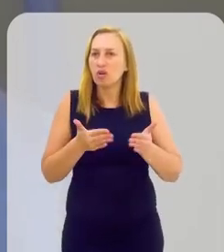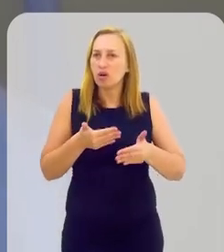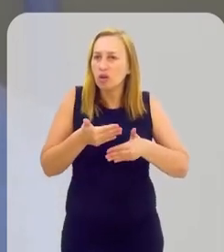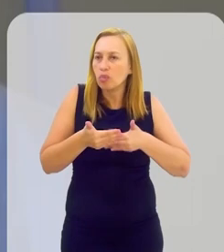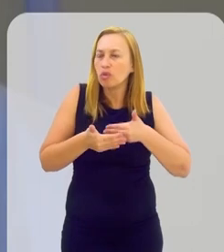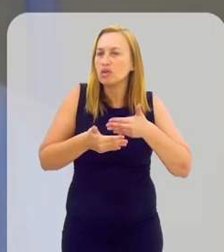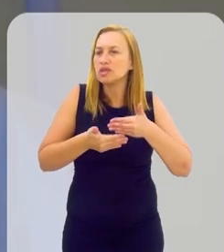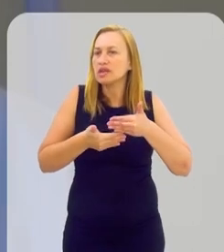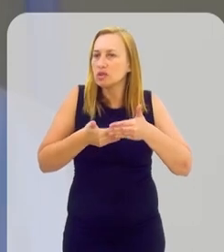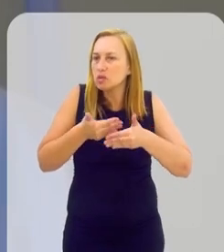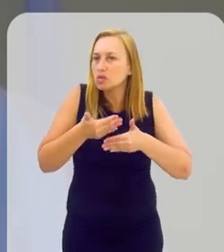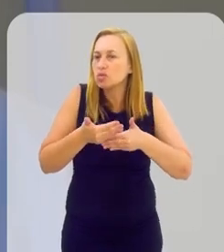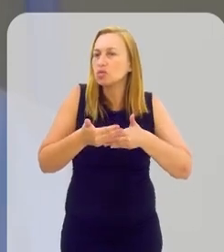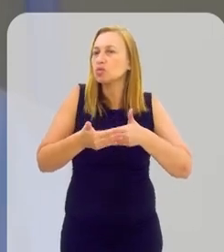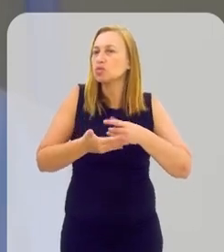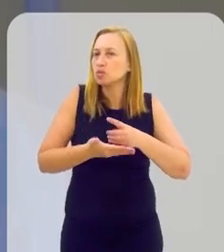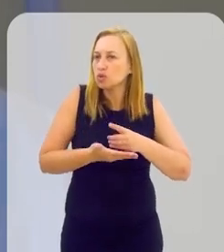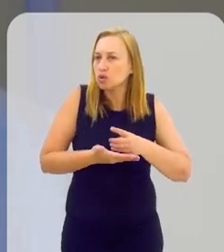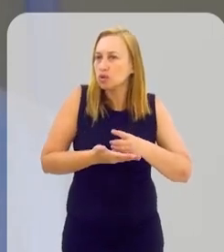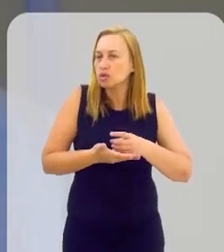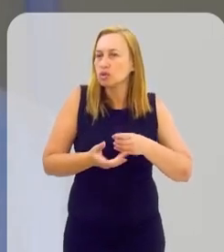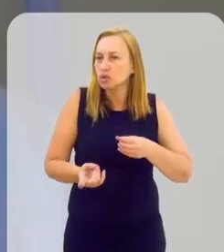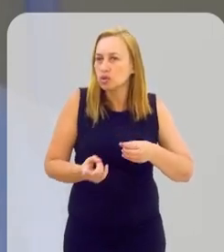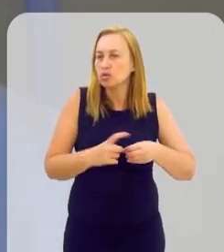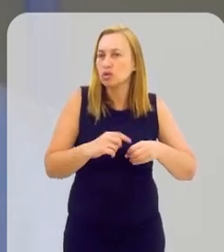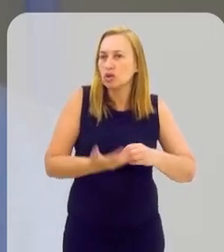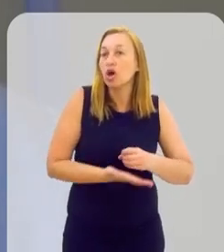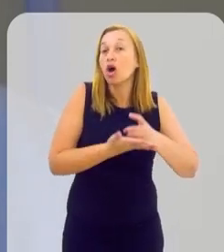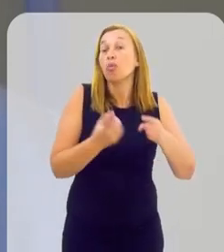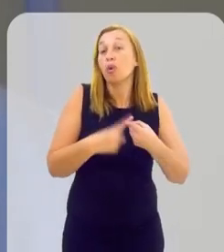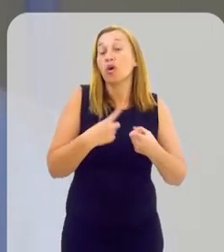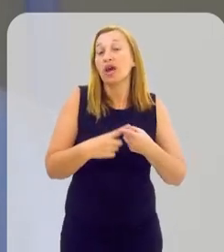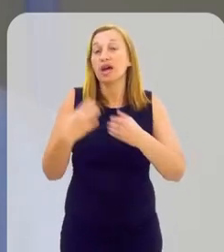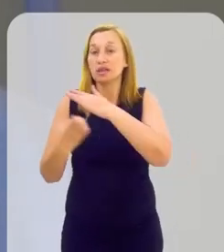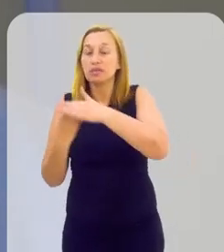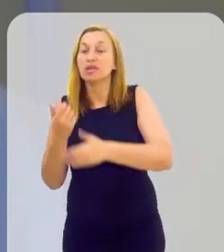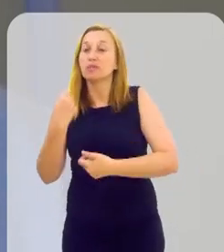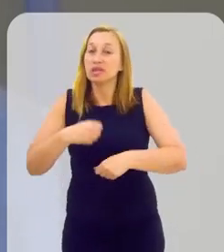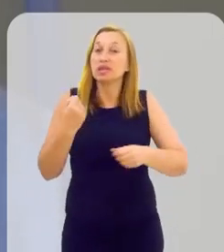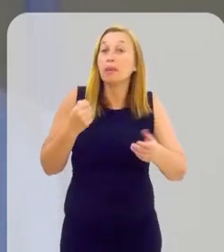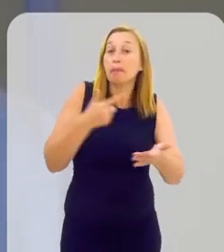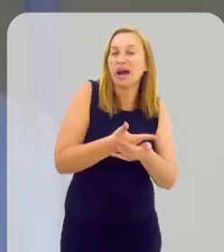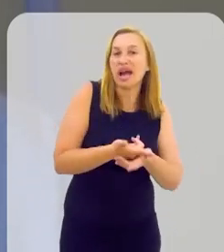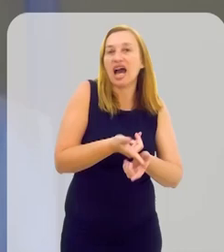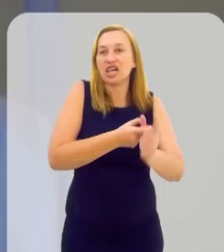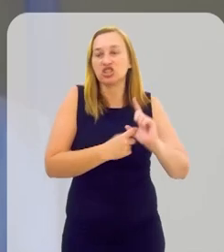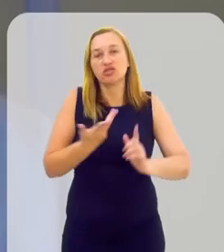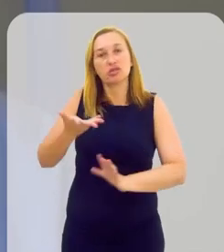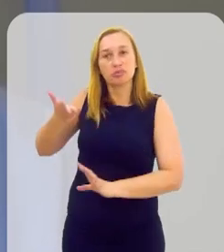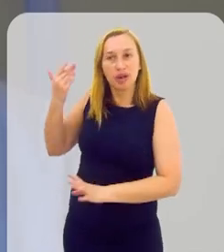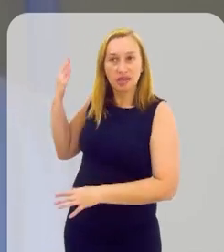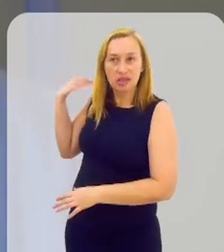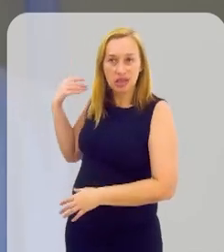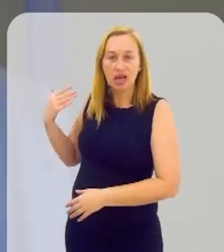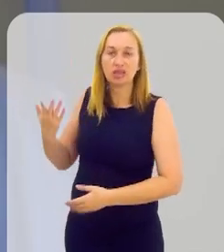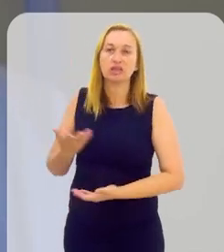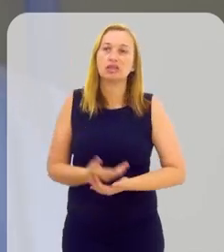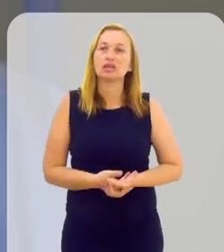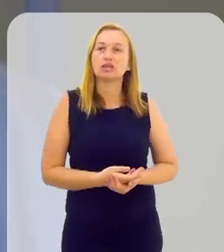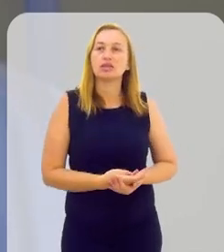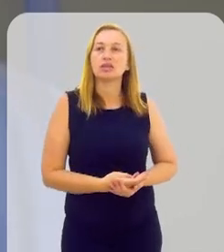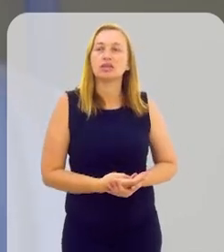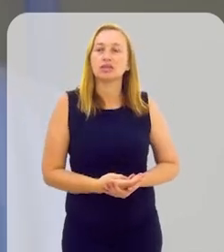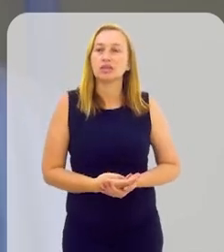boa. E eu diria que agora é um processo de recuperação, porque as empresas têm que pagar as dívidas contraídas, então a legislação,